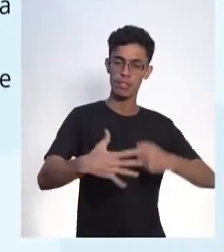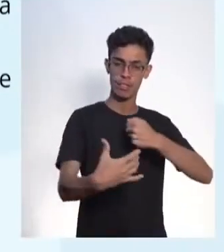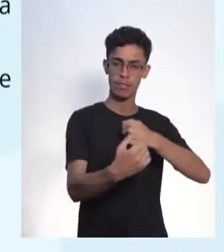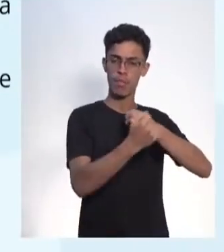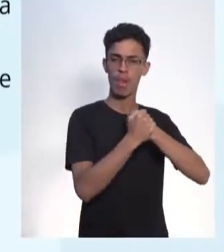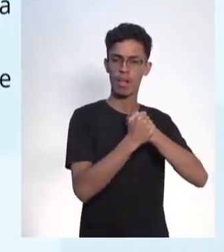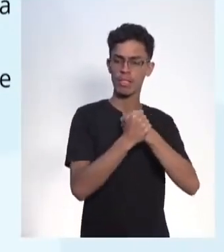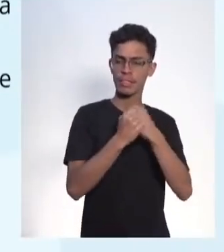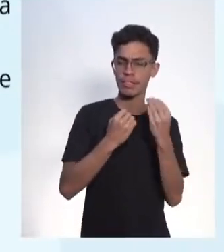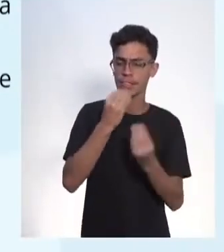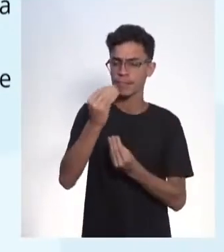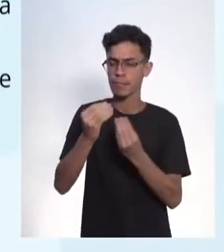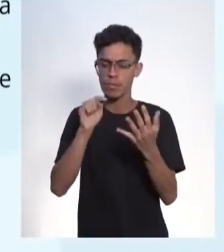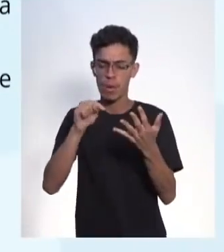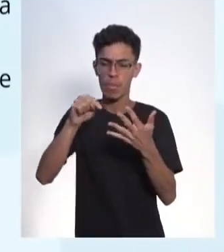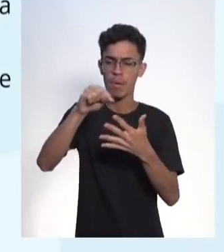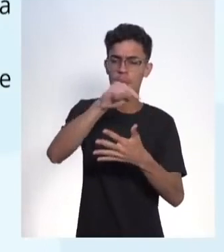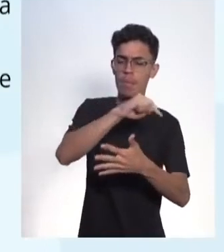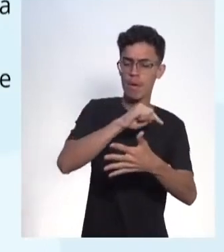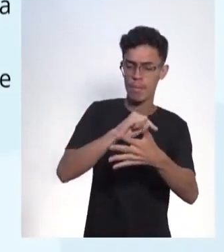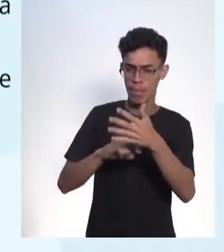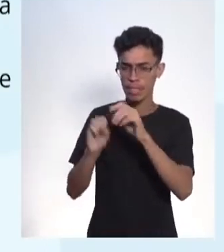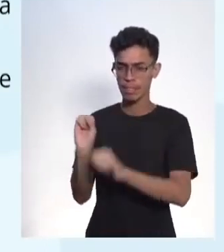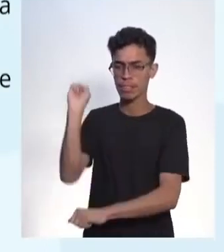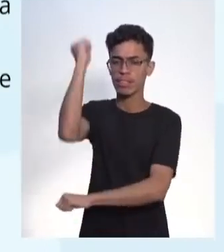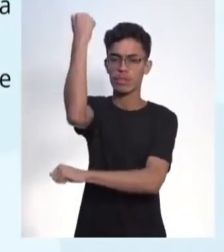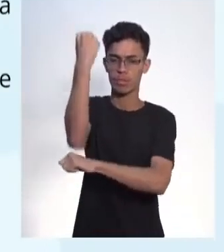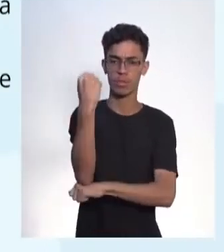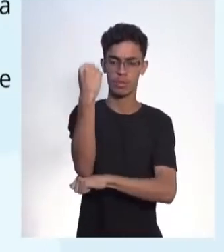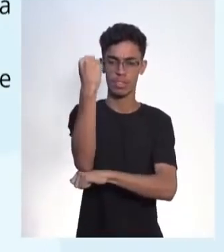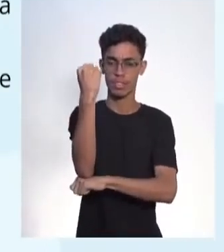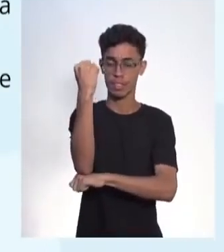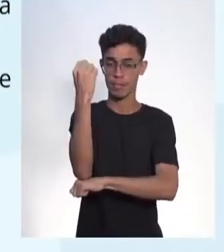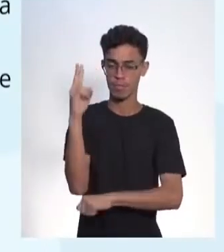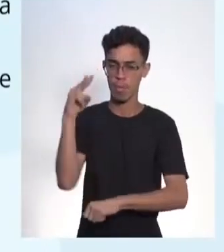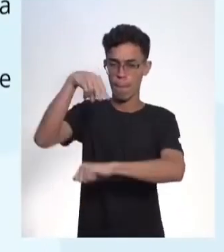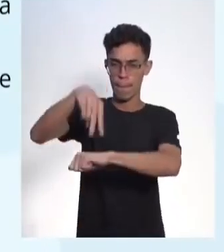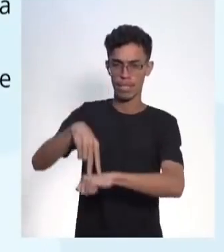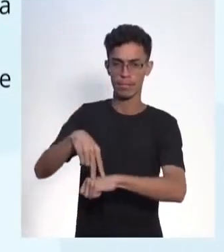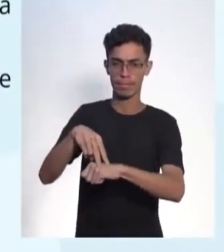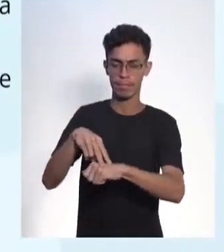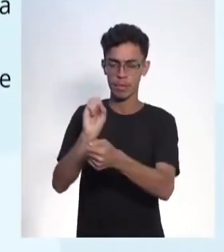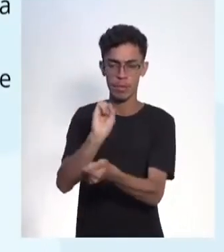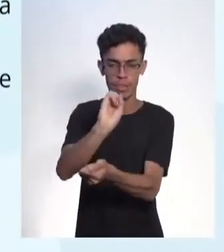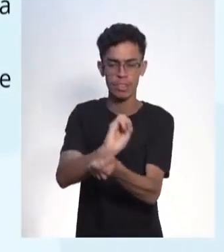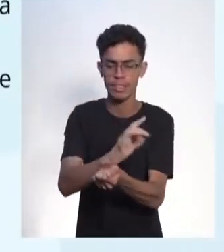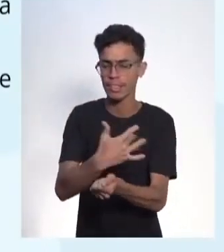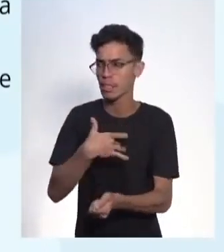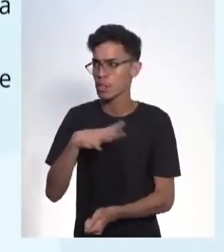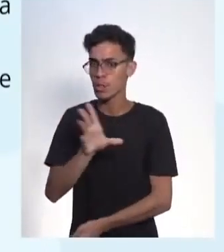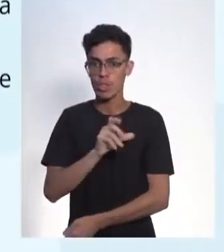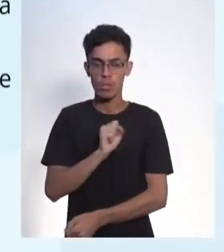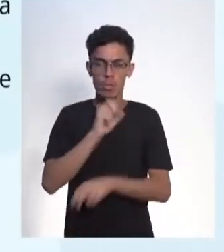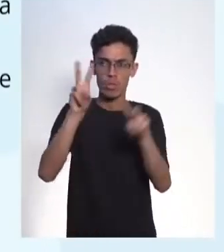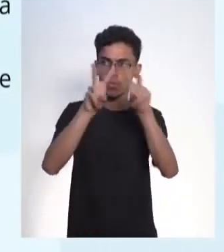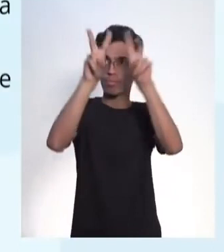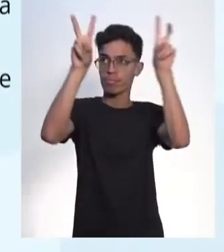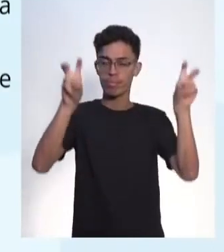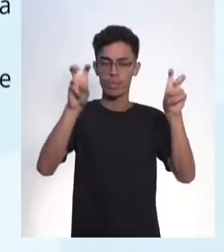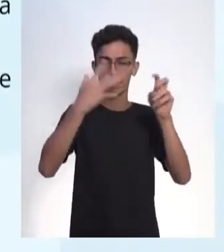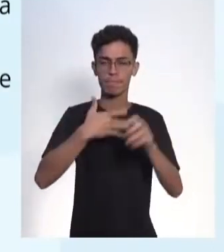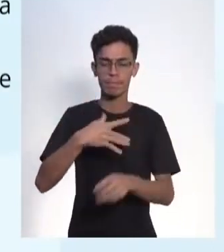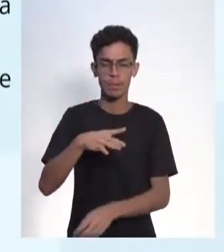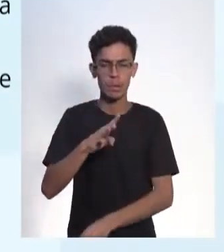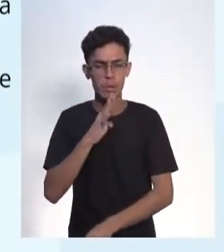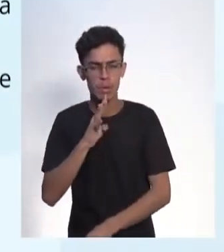as principais formas de resistência negra à escravidão. Adoro, professor, esse objetivo. Conhecer